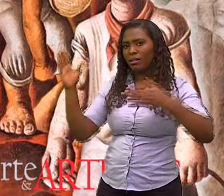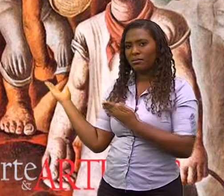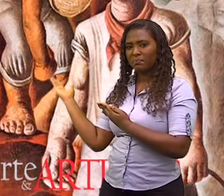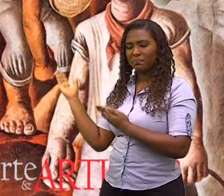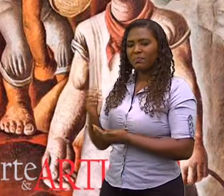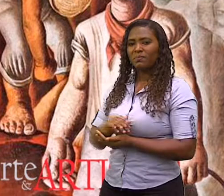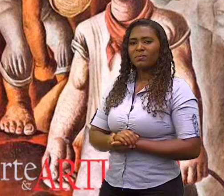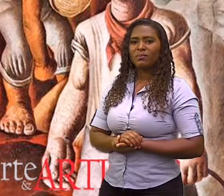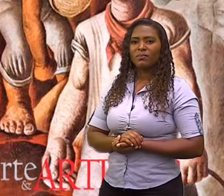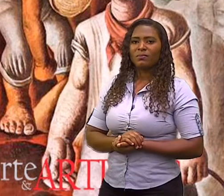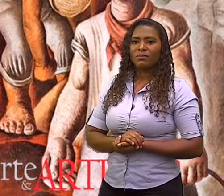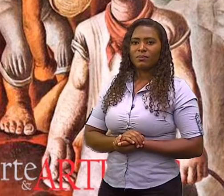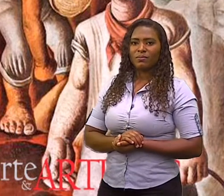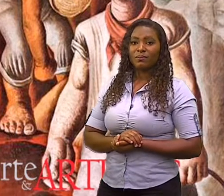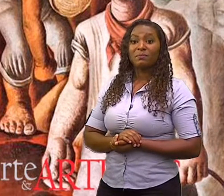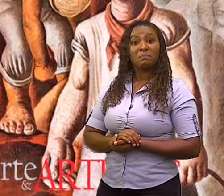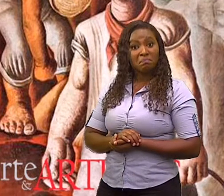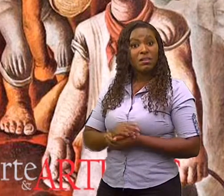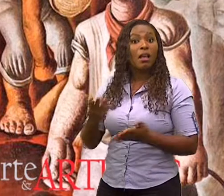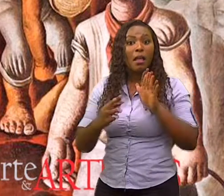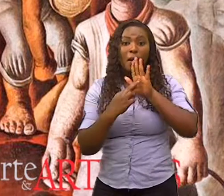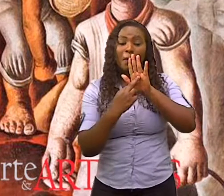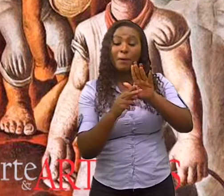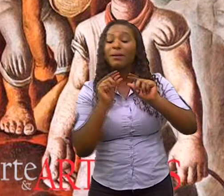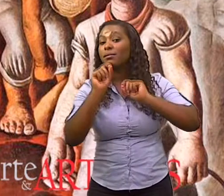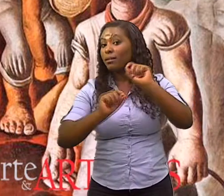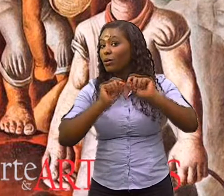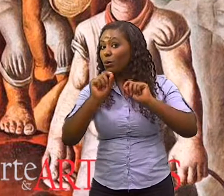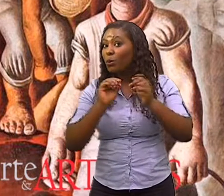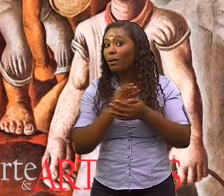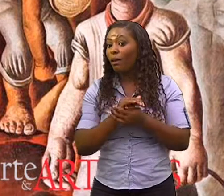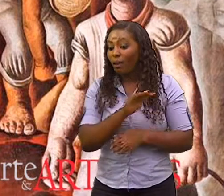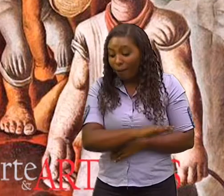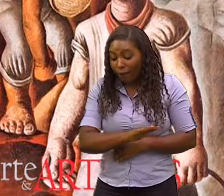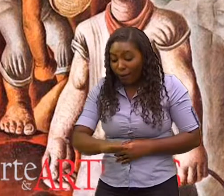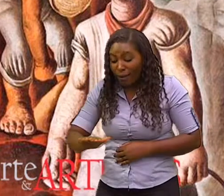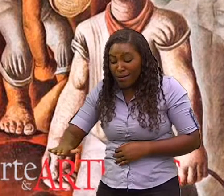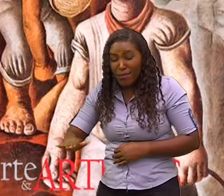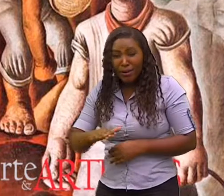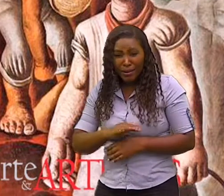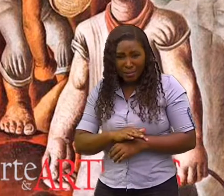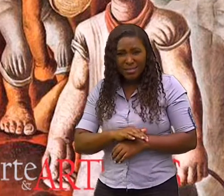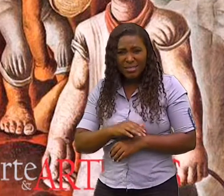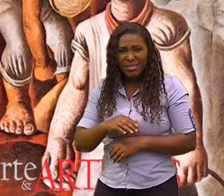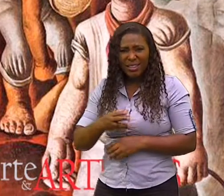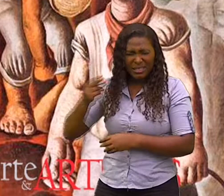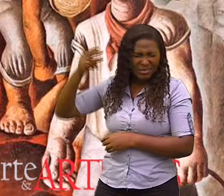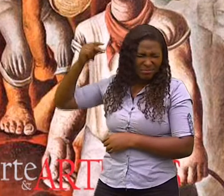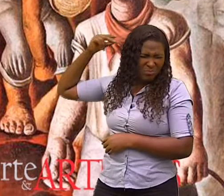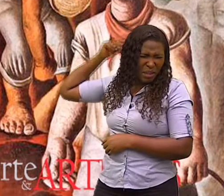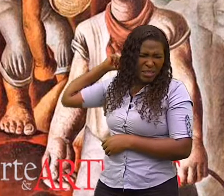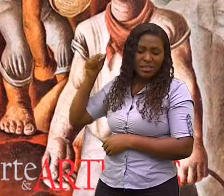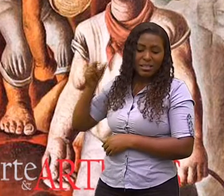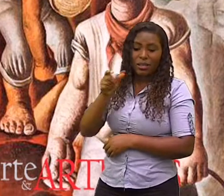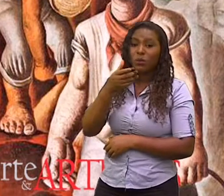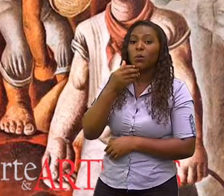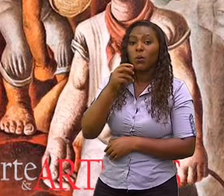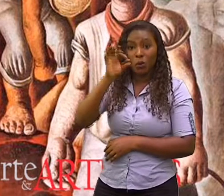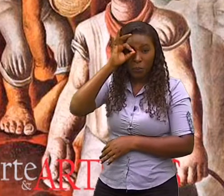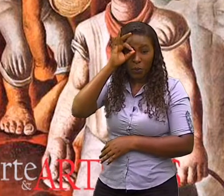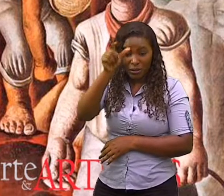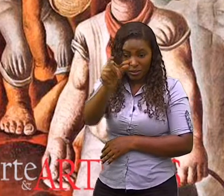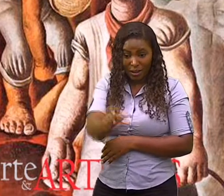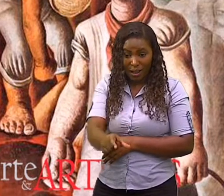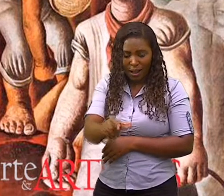atrás, que também representa muito da infância de Portinari. Você vê que as cores já mudaram do